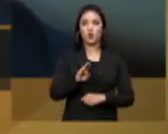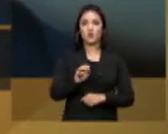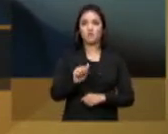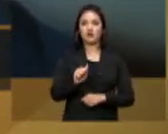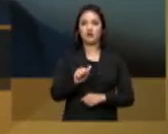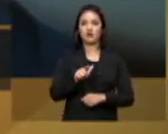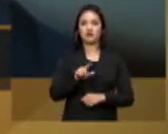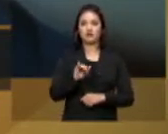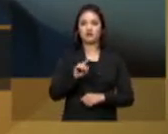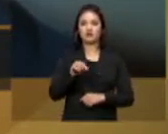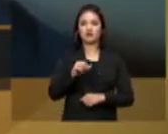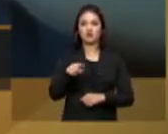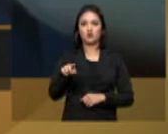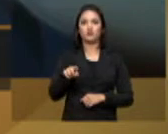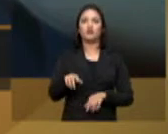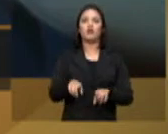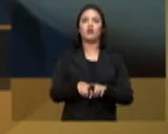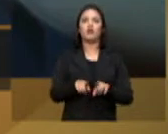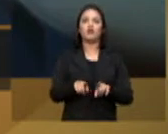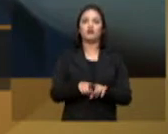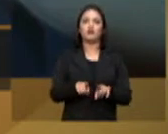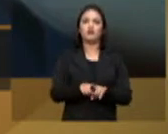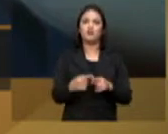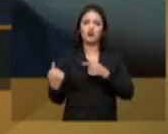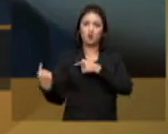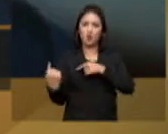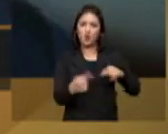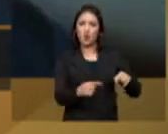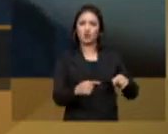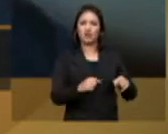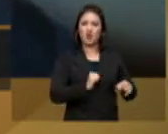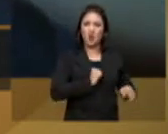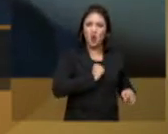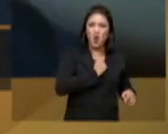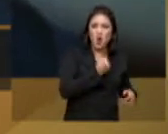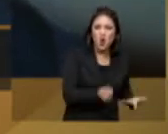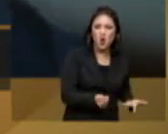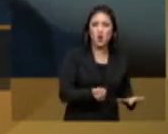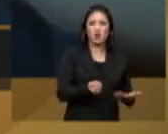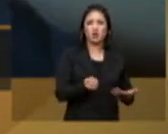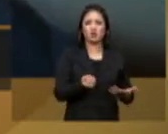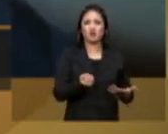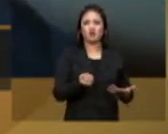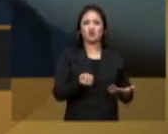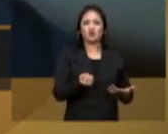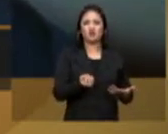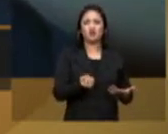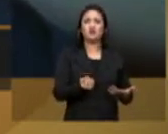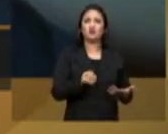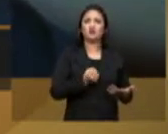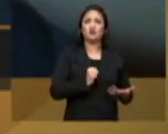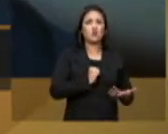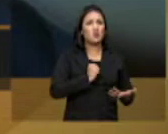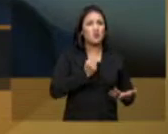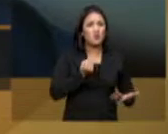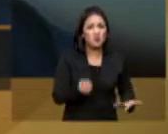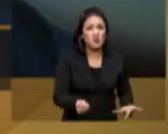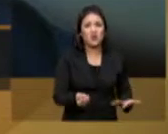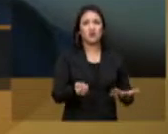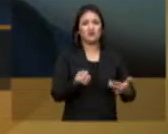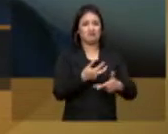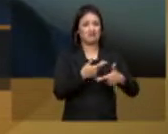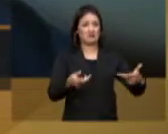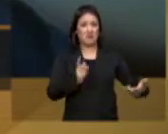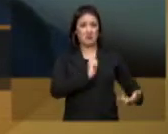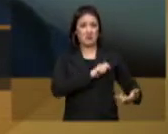ódio, para uma ideia de vencer o sectarismo. E essa data